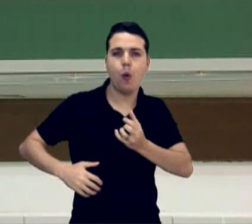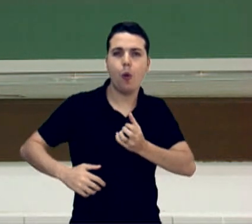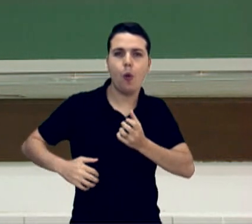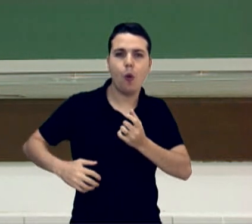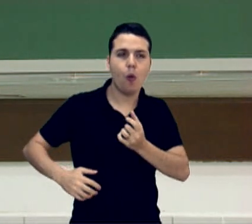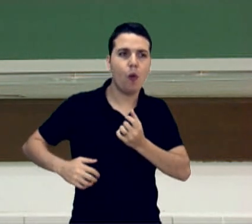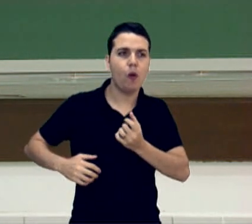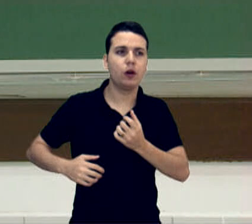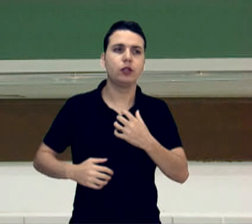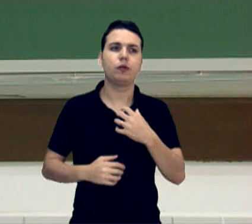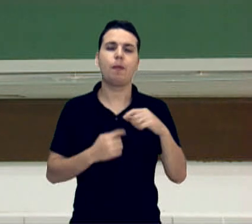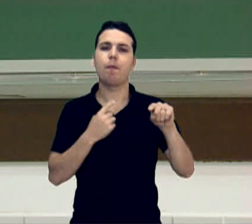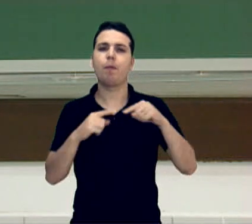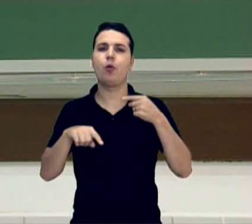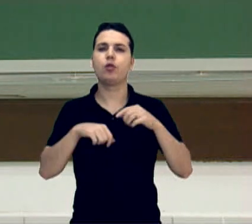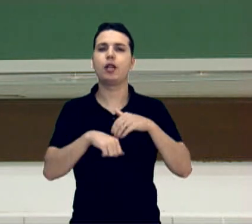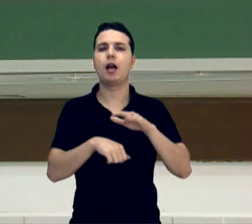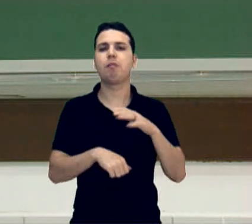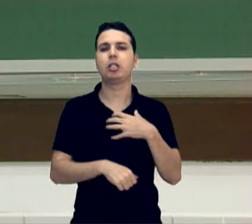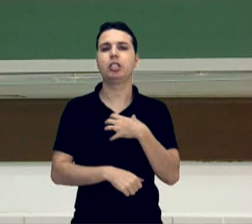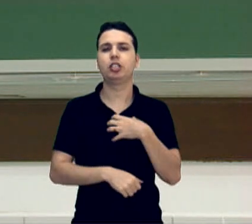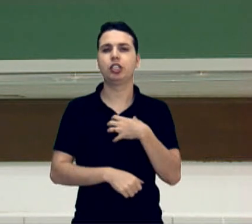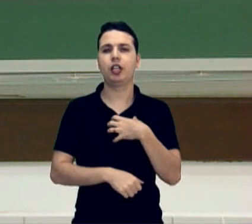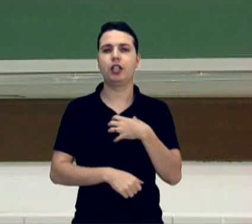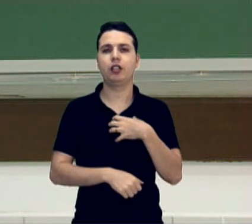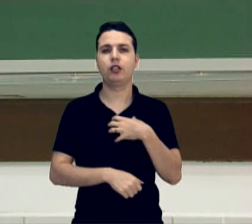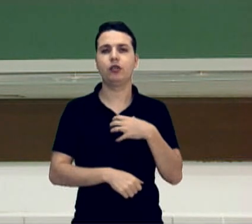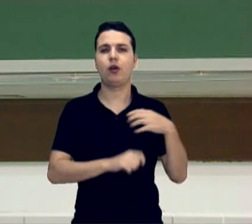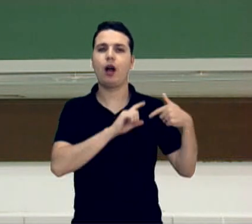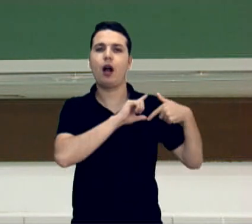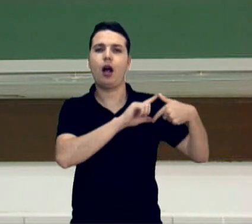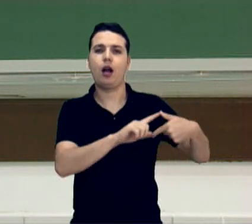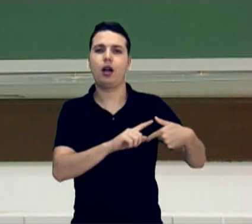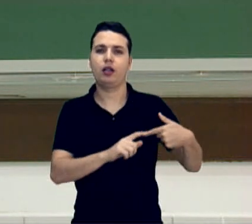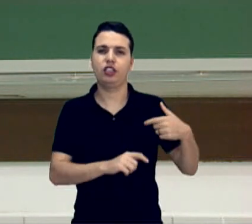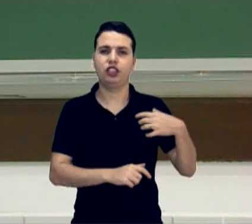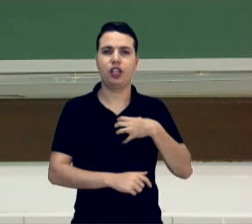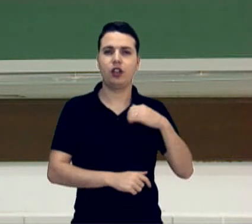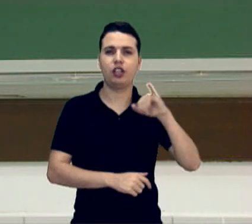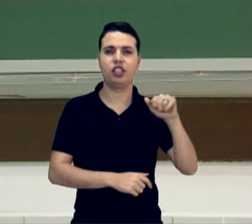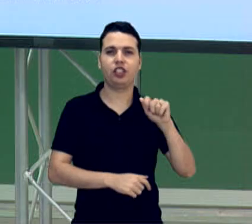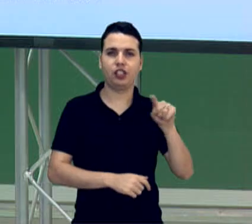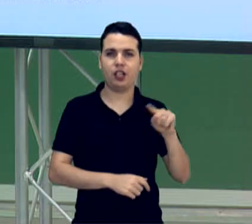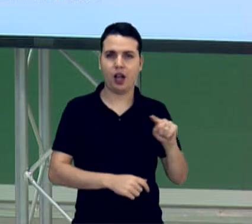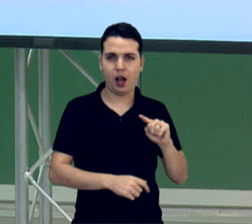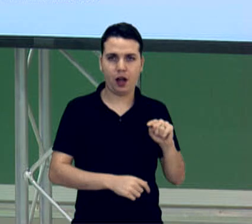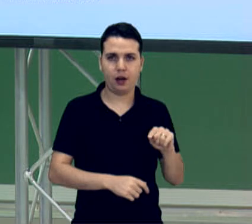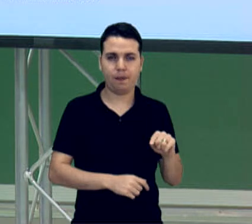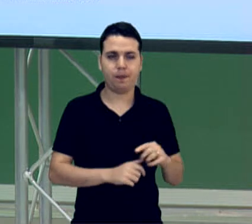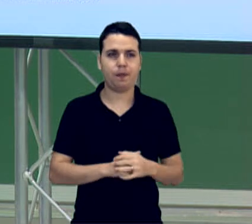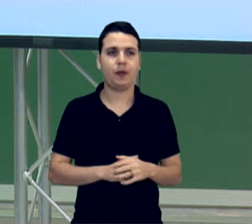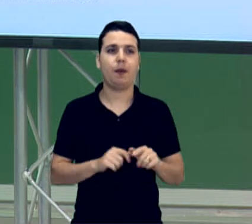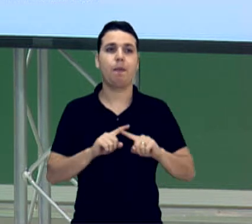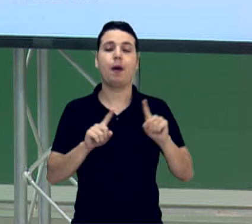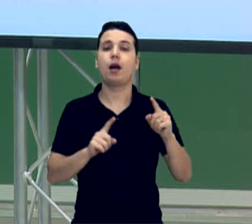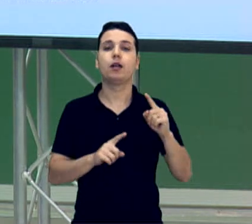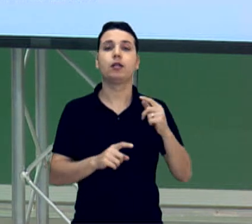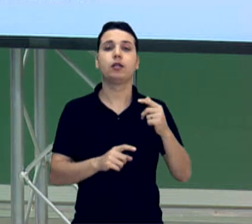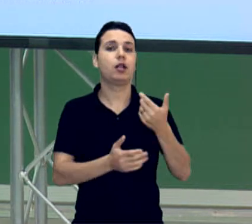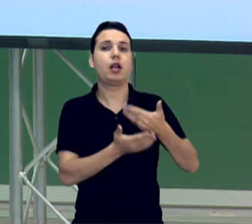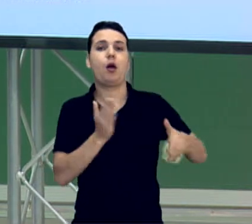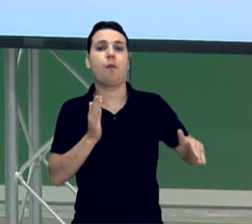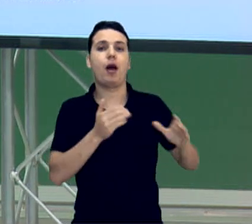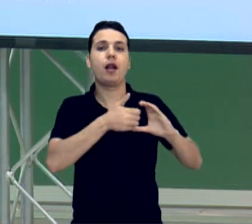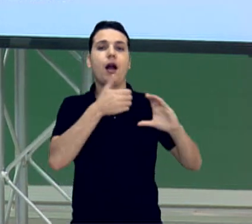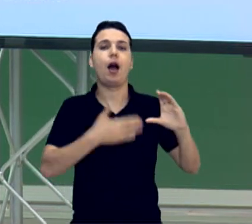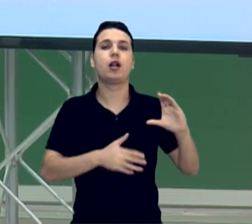uma música mais, como diria, mais clássica de certa forma, né? Então, mas sem perder essa característica